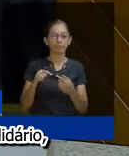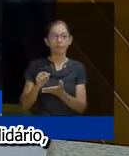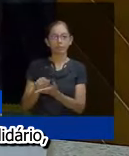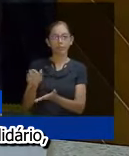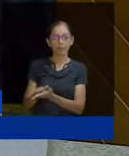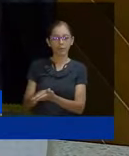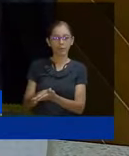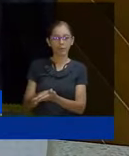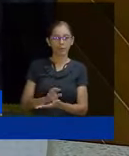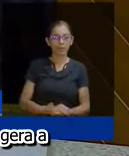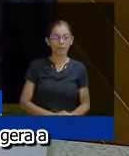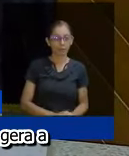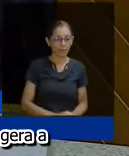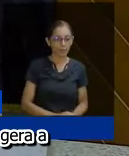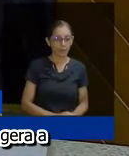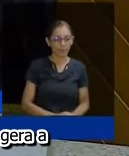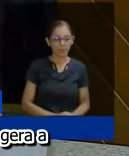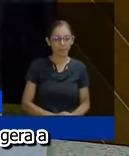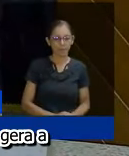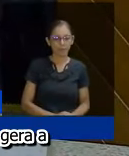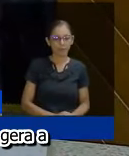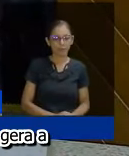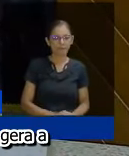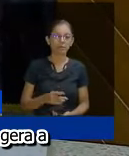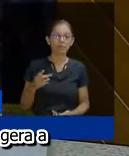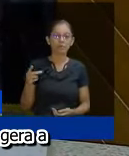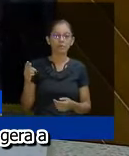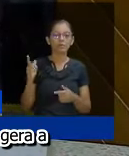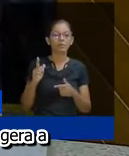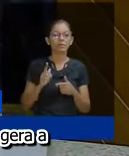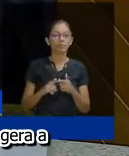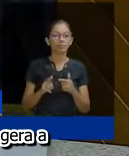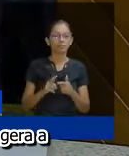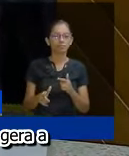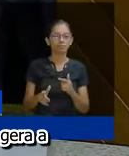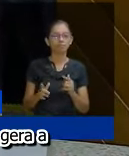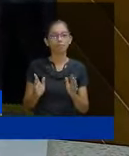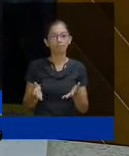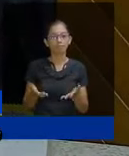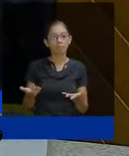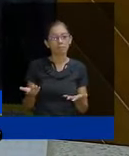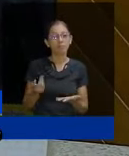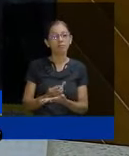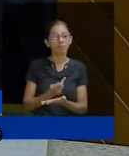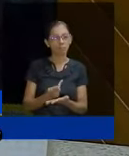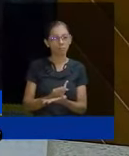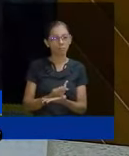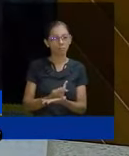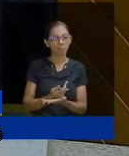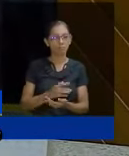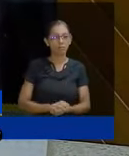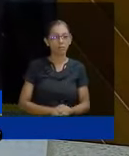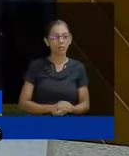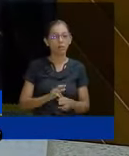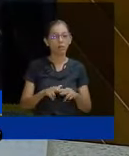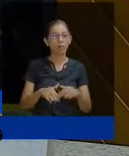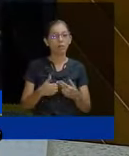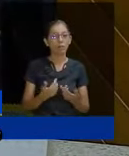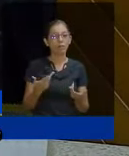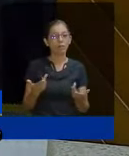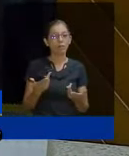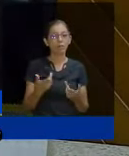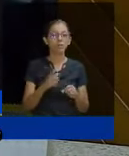débito solidário, tem-se prática de ato doloso de improbidade que gera a causa de inelegibilidade prevista no